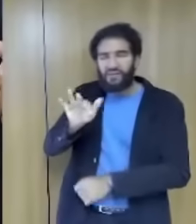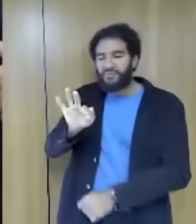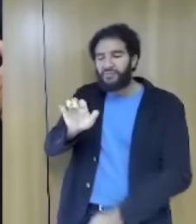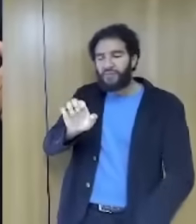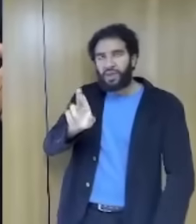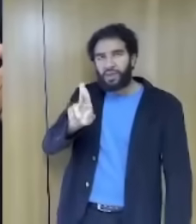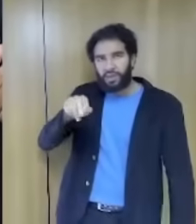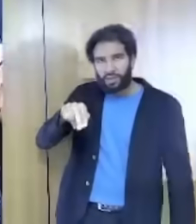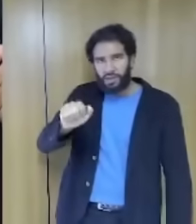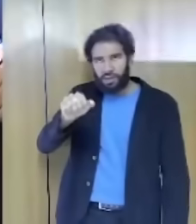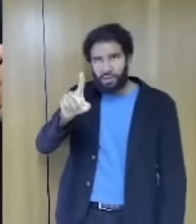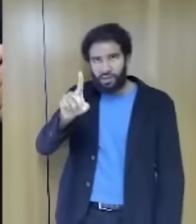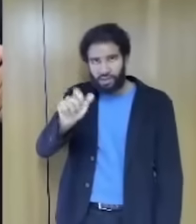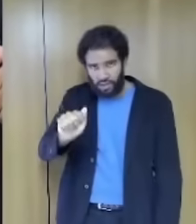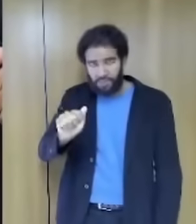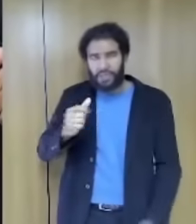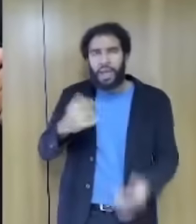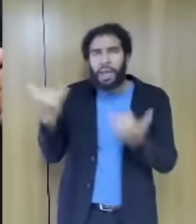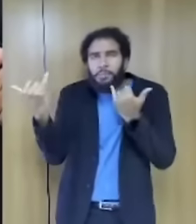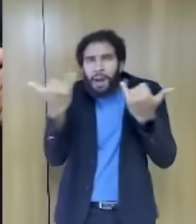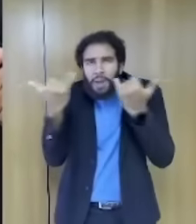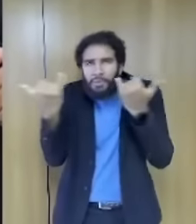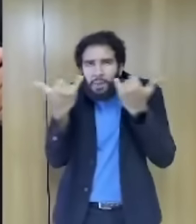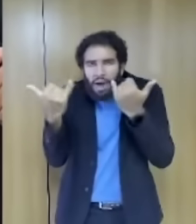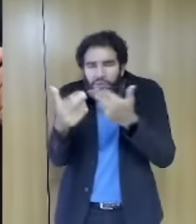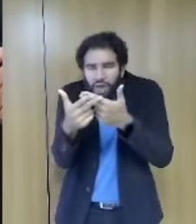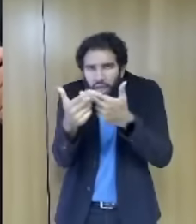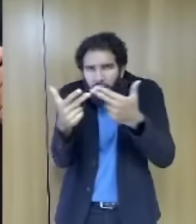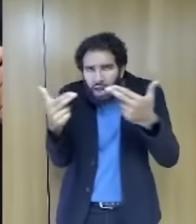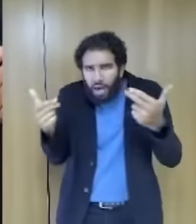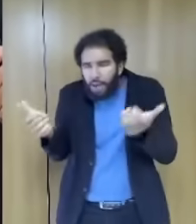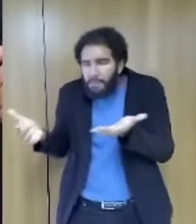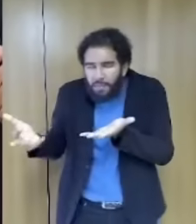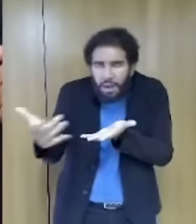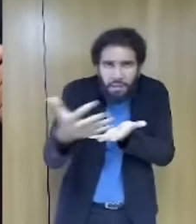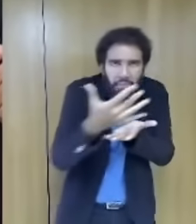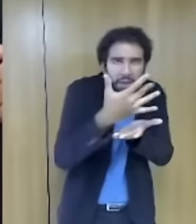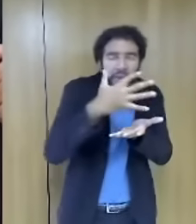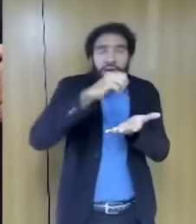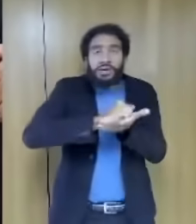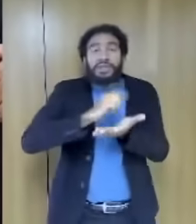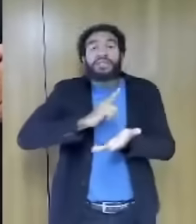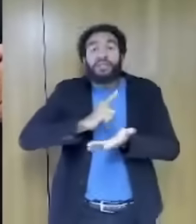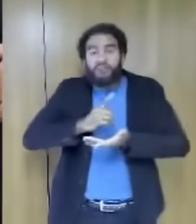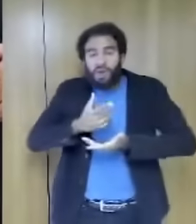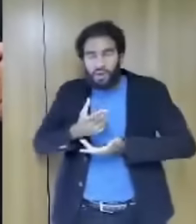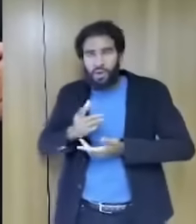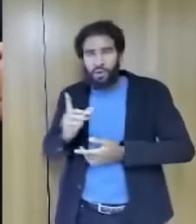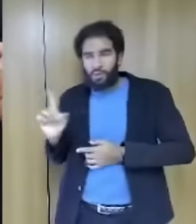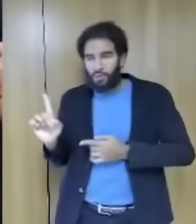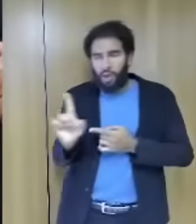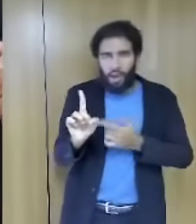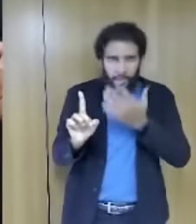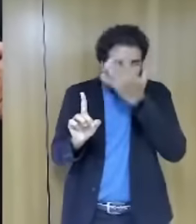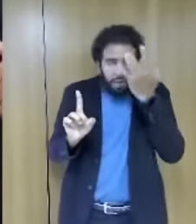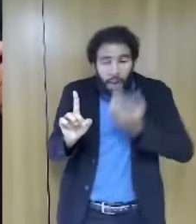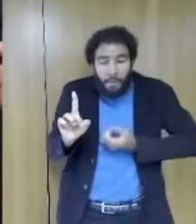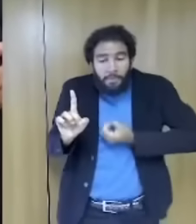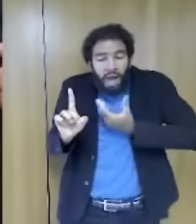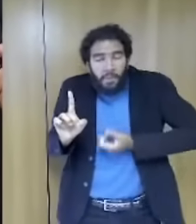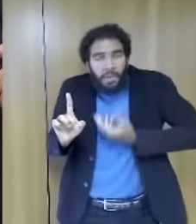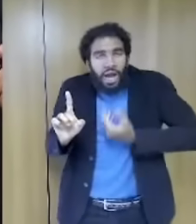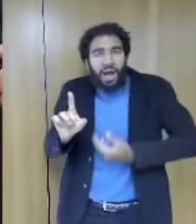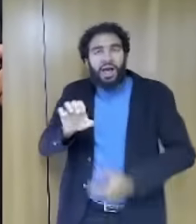provas colhidas, nós tivemos a delação, a colaboração premiada do